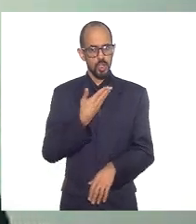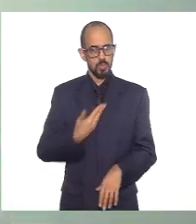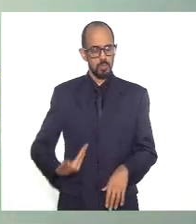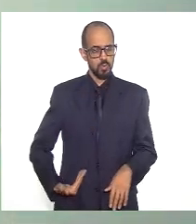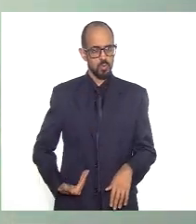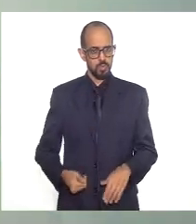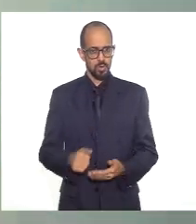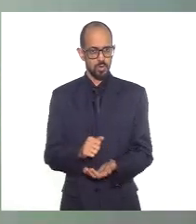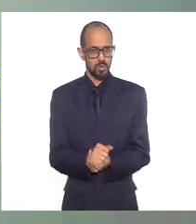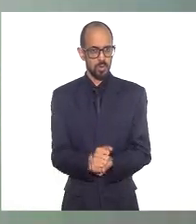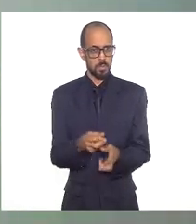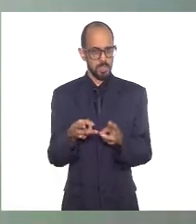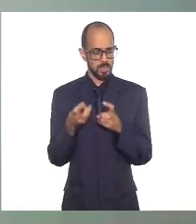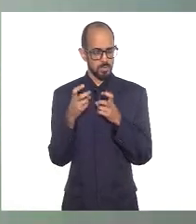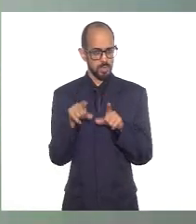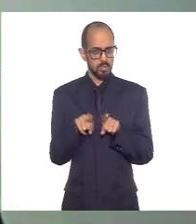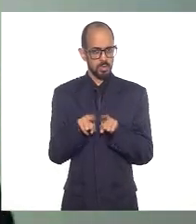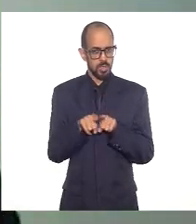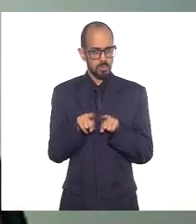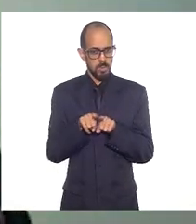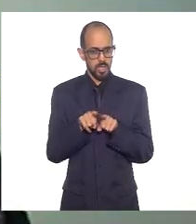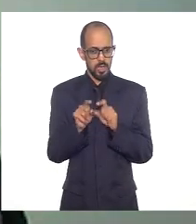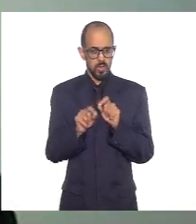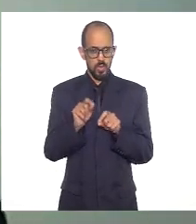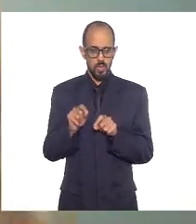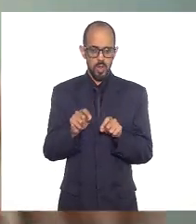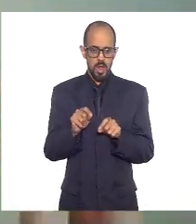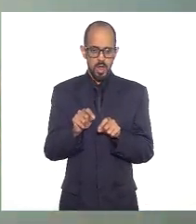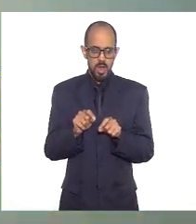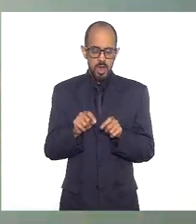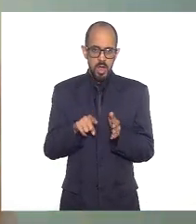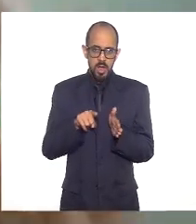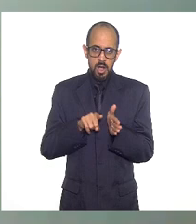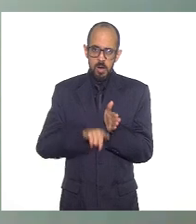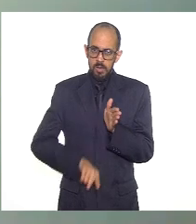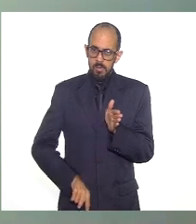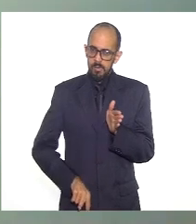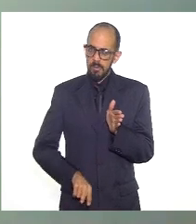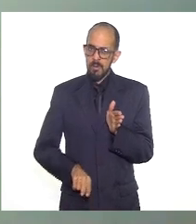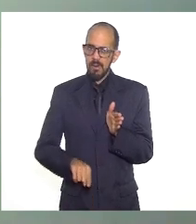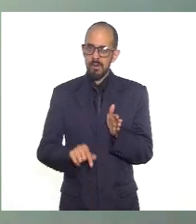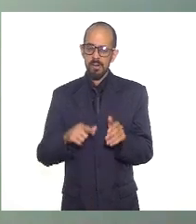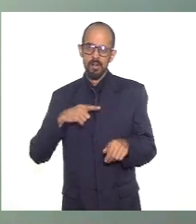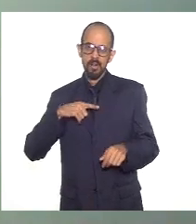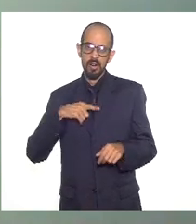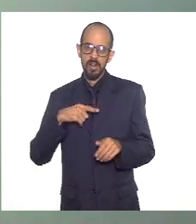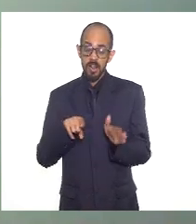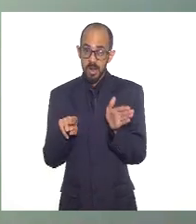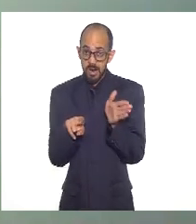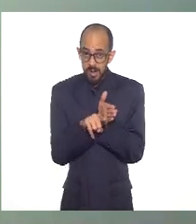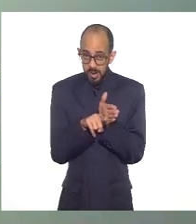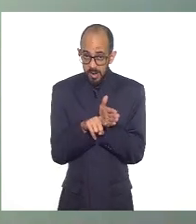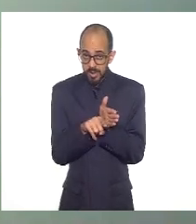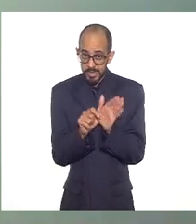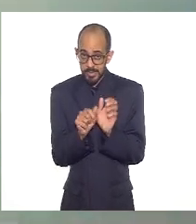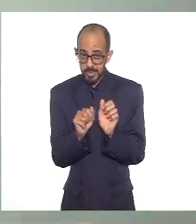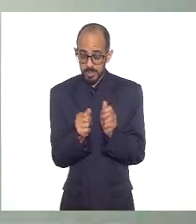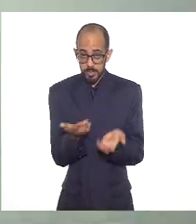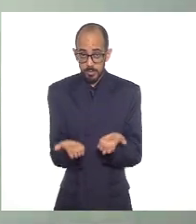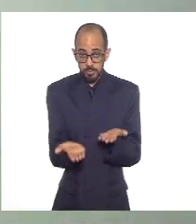público e olhando um pouco, né, o déficit que a gente verifica aí na apresentação